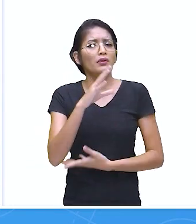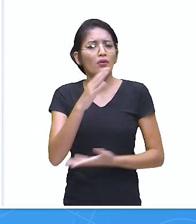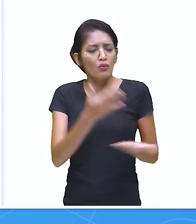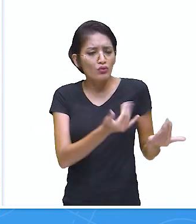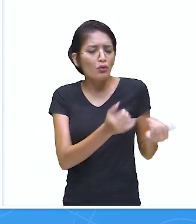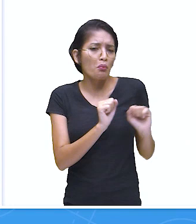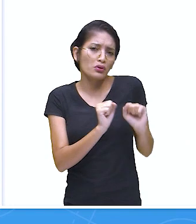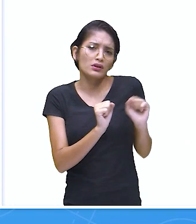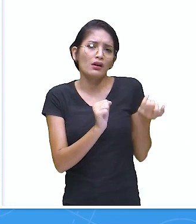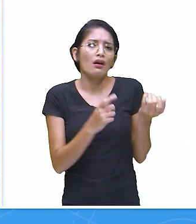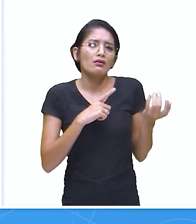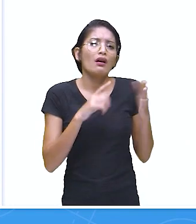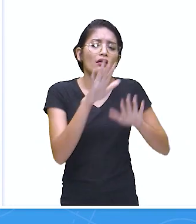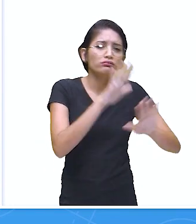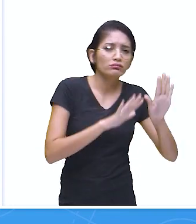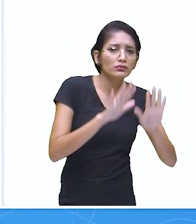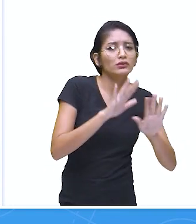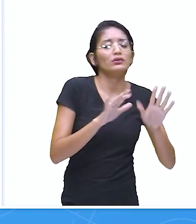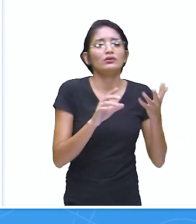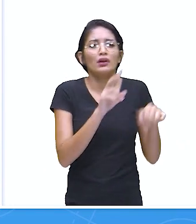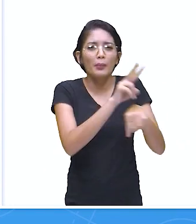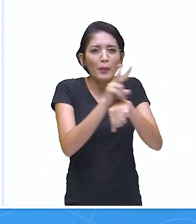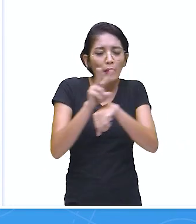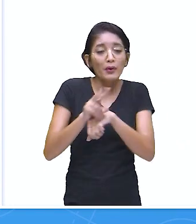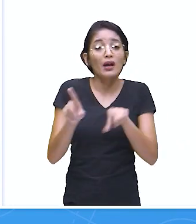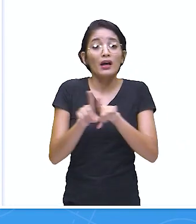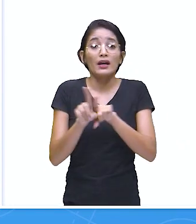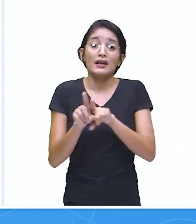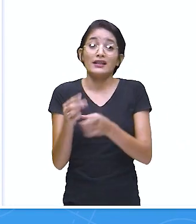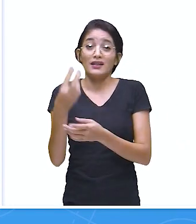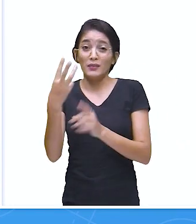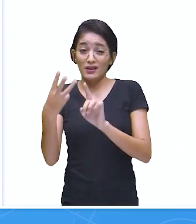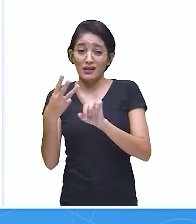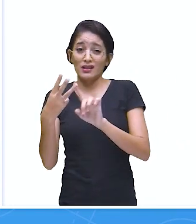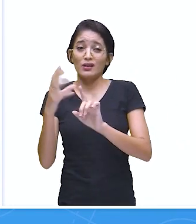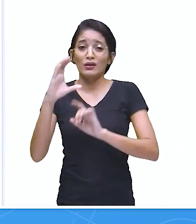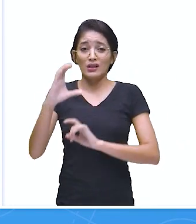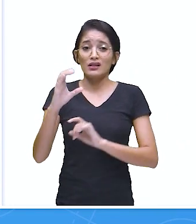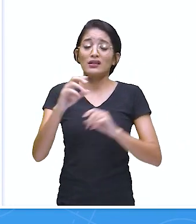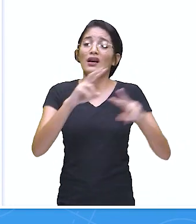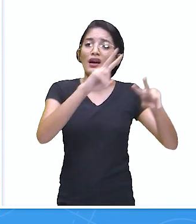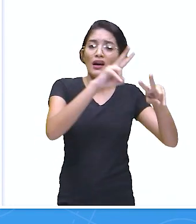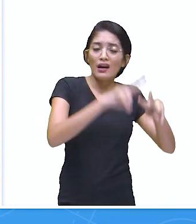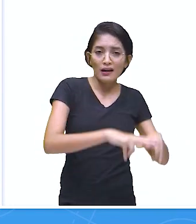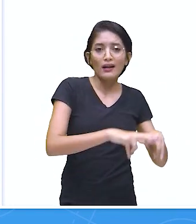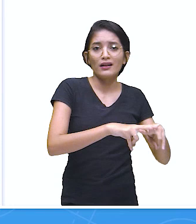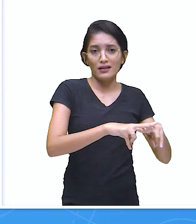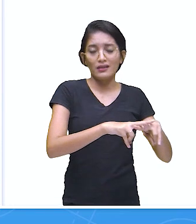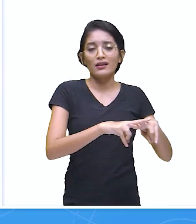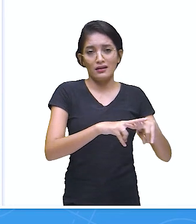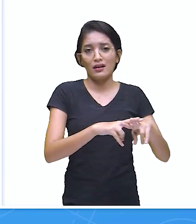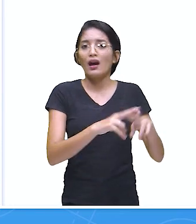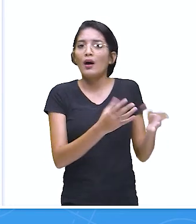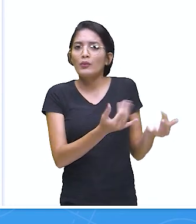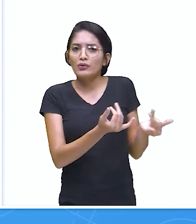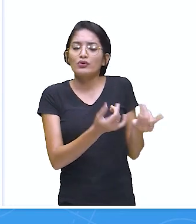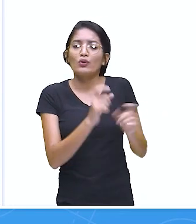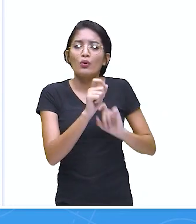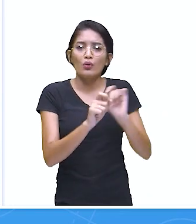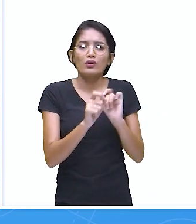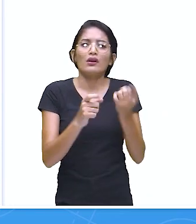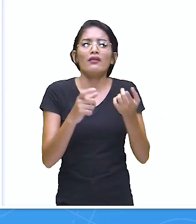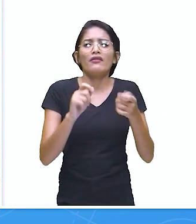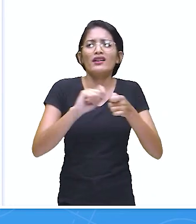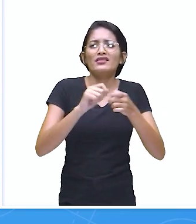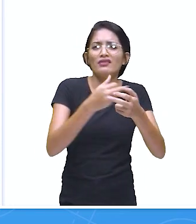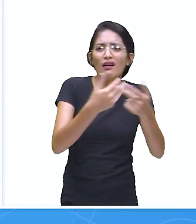cuidar melhor. E C, a cadeia é a alternativa mais comum na atual sociedade para o jovem suspeito de crime.